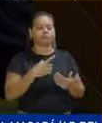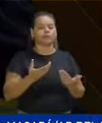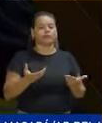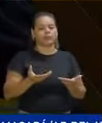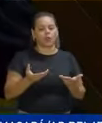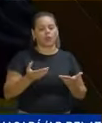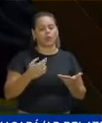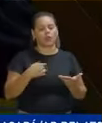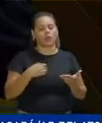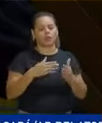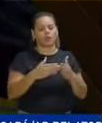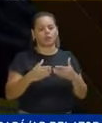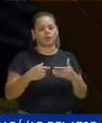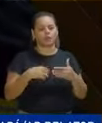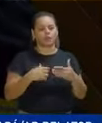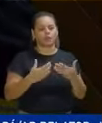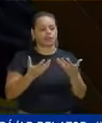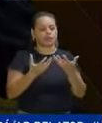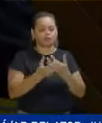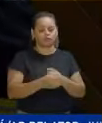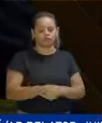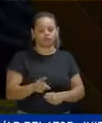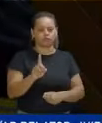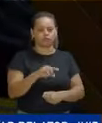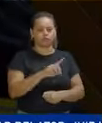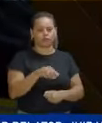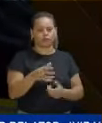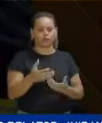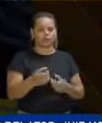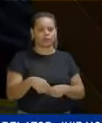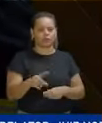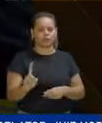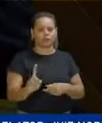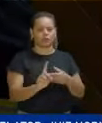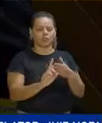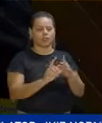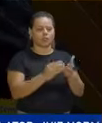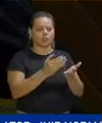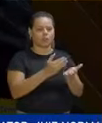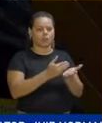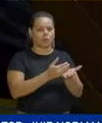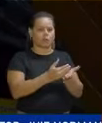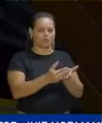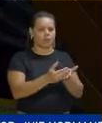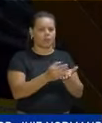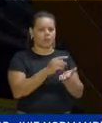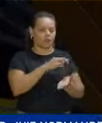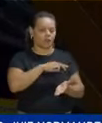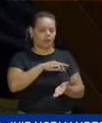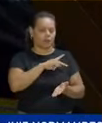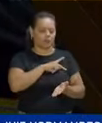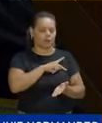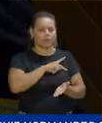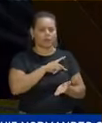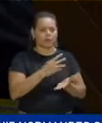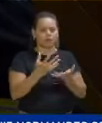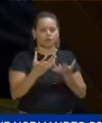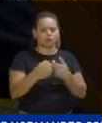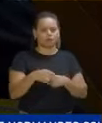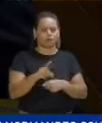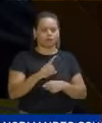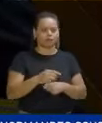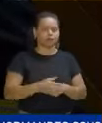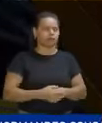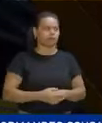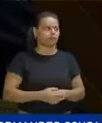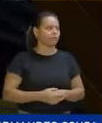tempestiva, motivo pelo qual eu vou rejeitar a posição, a preliminar do MP, e conhecer da ação e enfrentar o seu mérito.